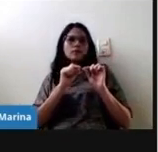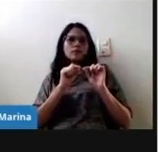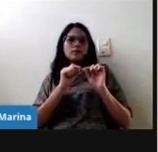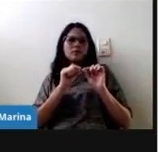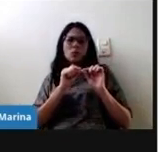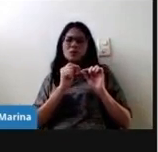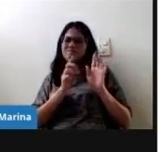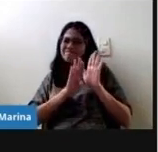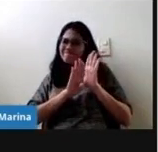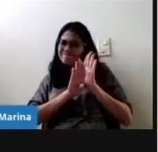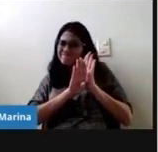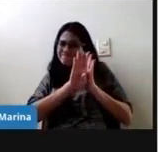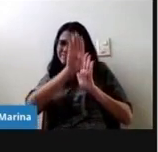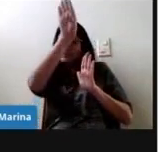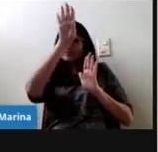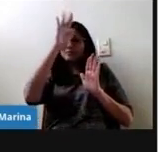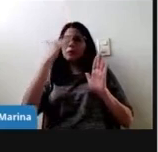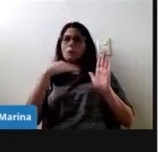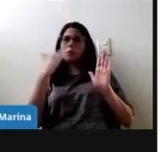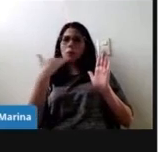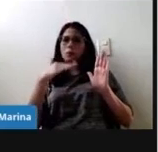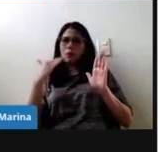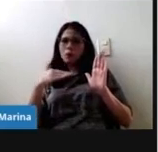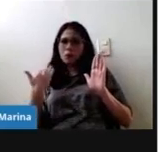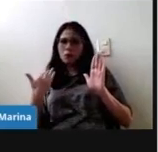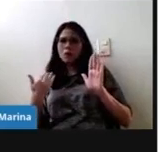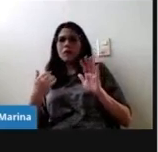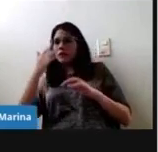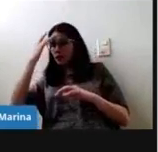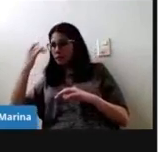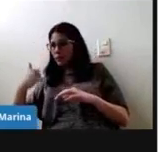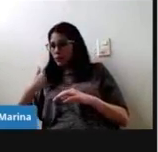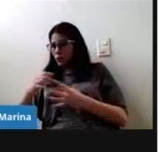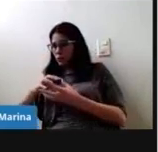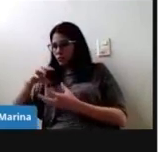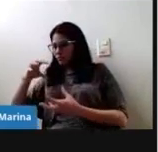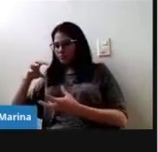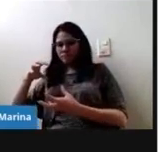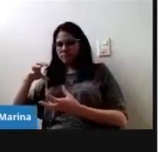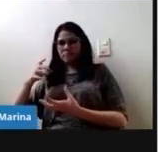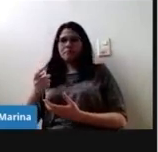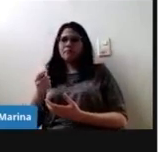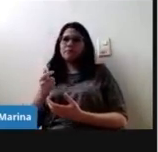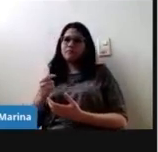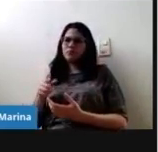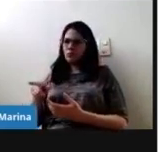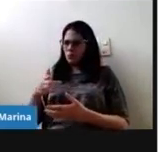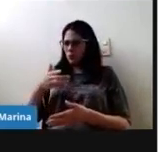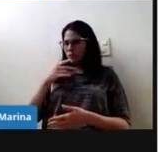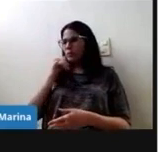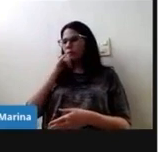de mortalidade, tá? E uma baixa expectativa de vida ao nascer, né? De acordo com